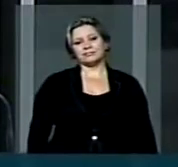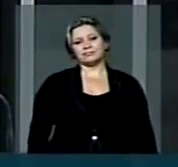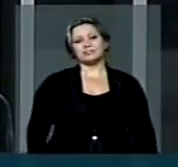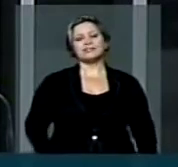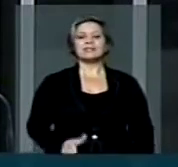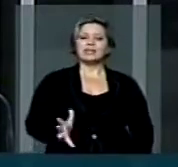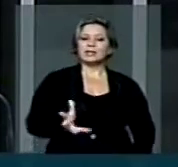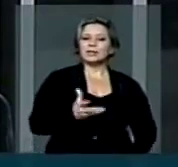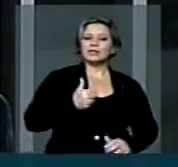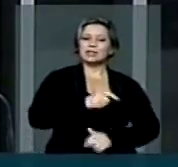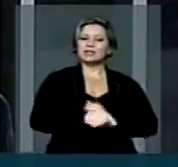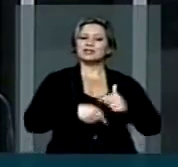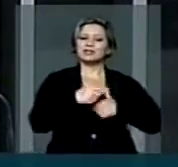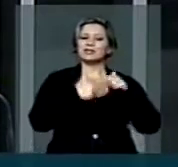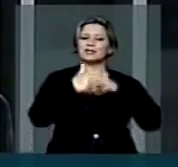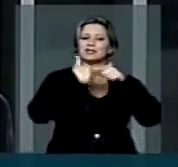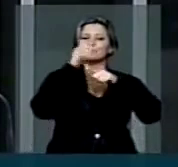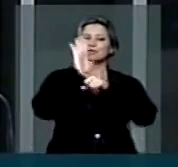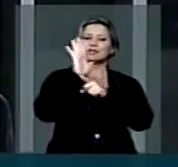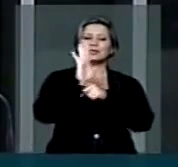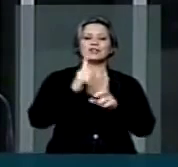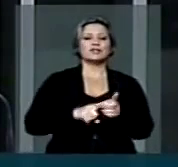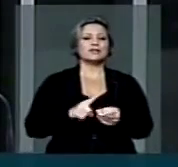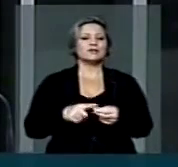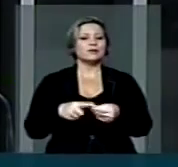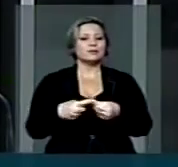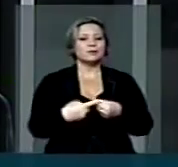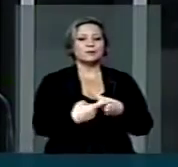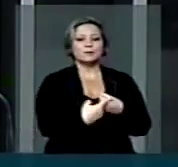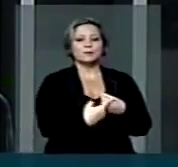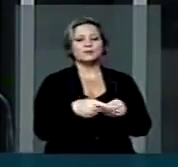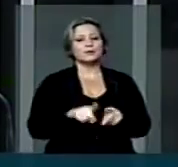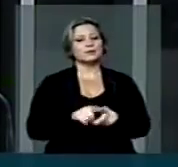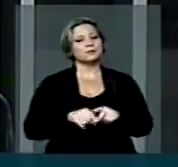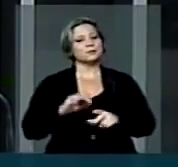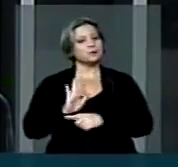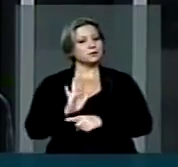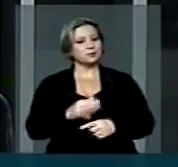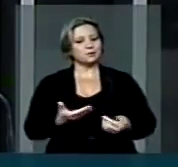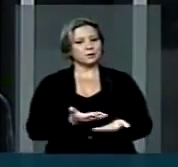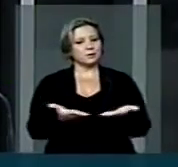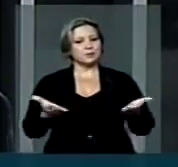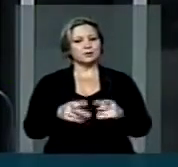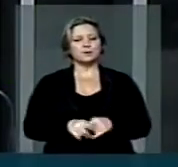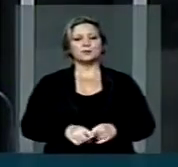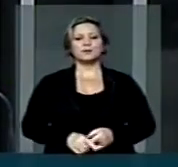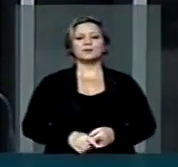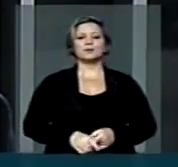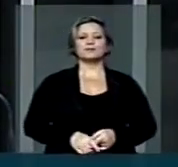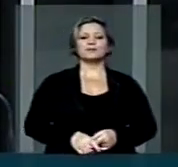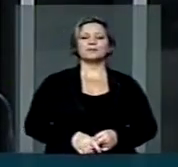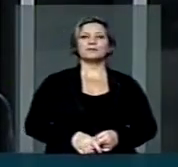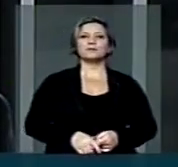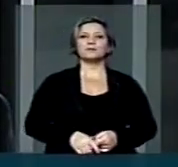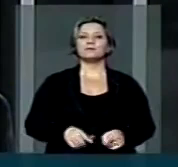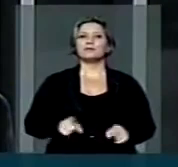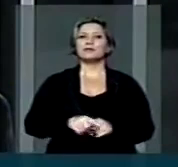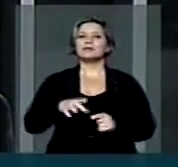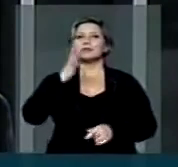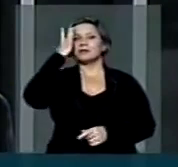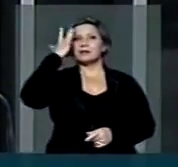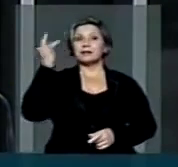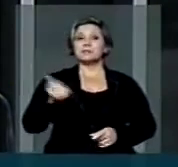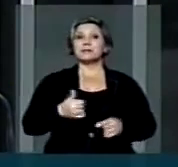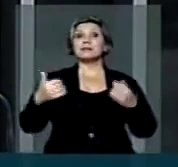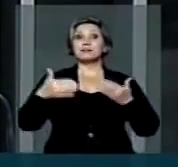no desenvolvimento daquele município, nos colocando mais uma vez à disposição desse povo de Cabrobó. E como amanhã